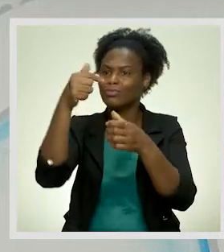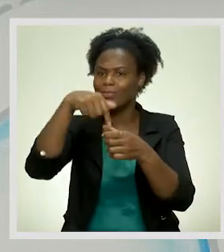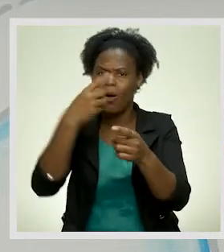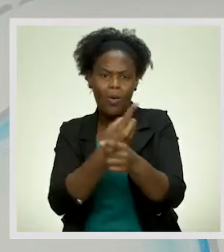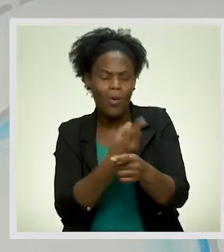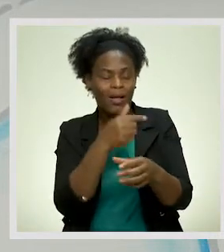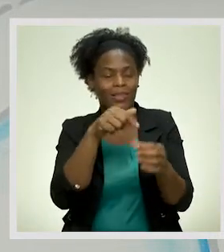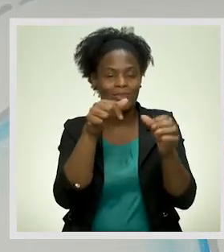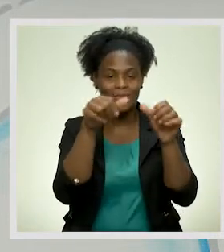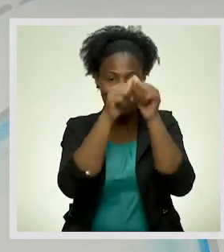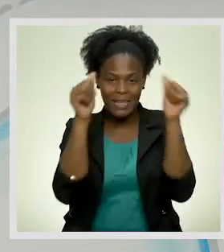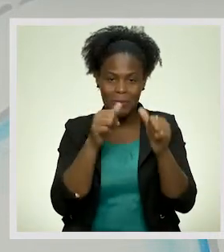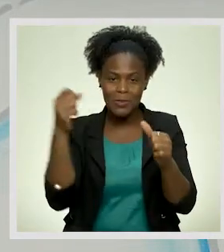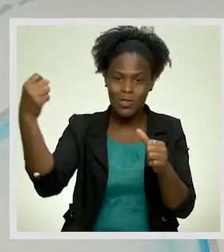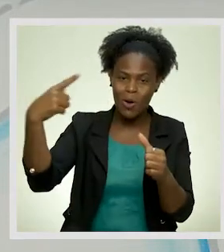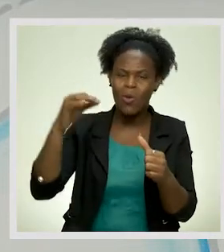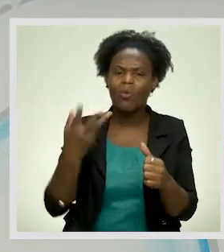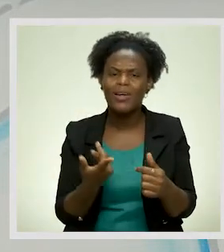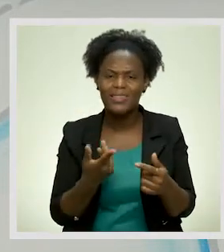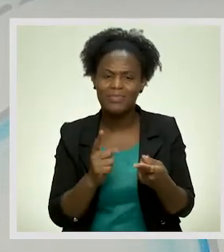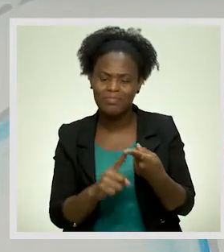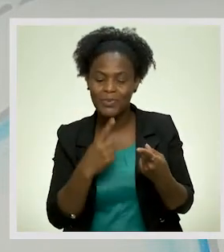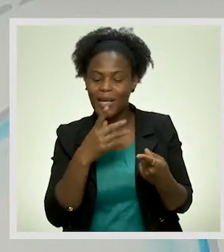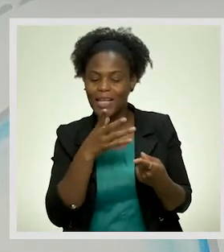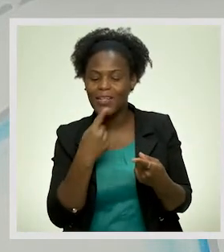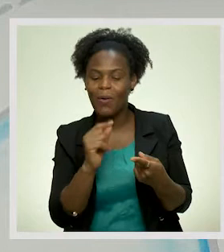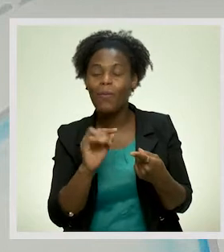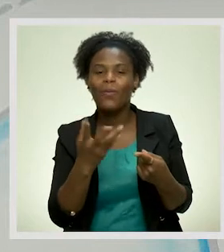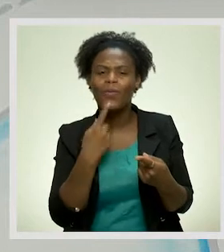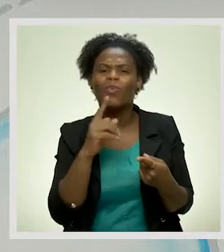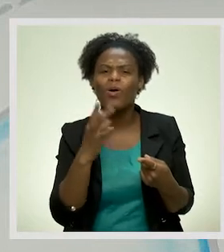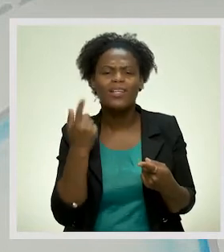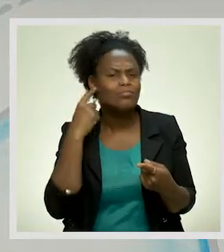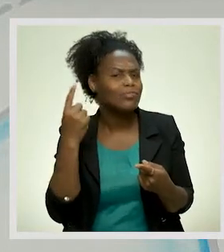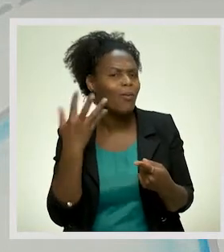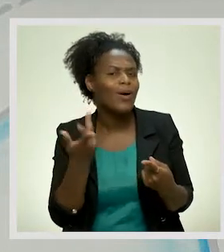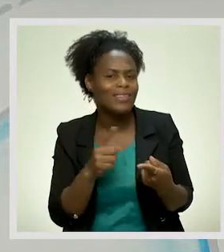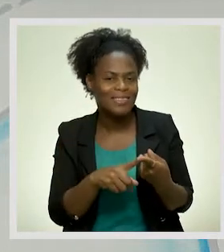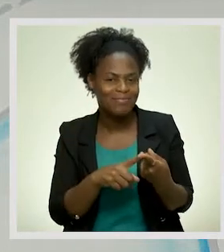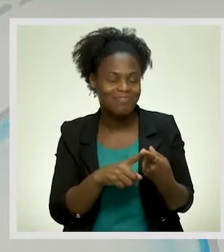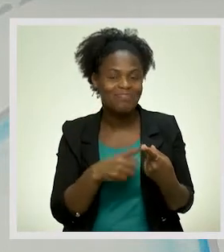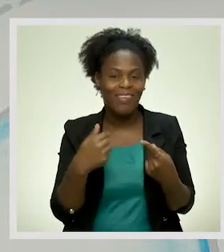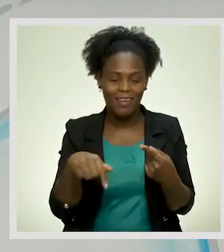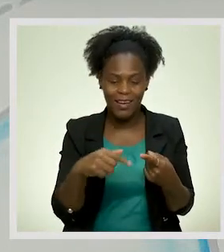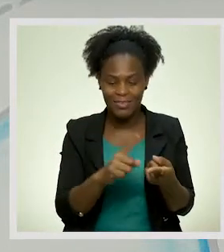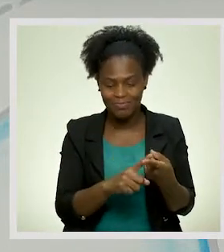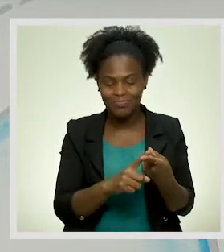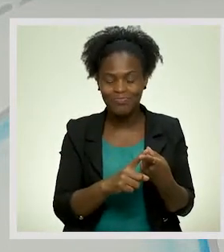do sistema solar. Quais são? Temos